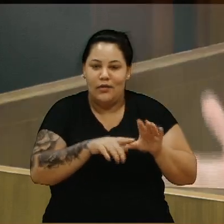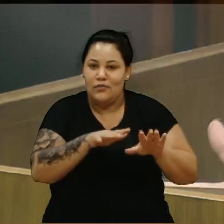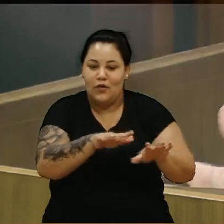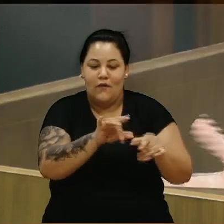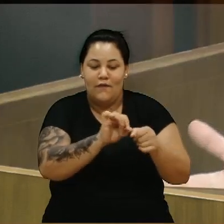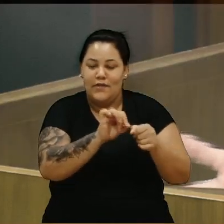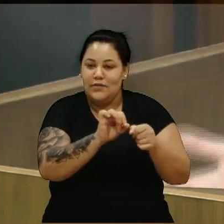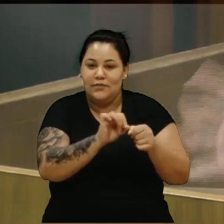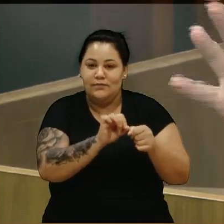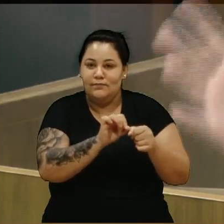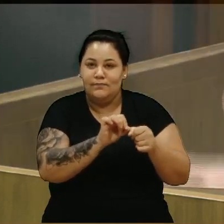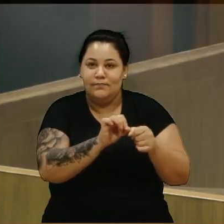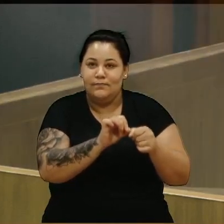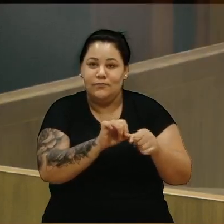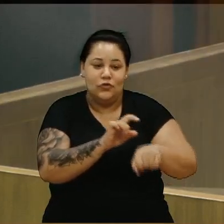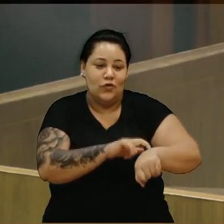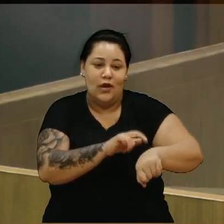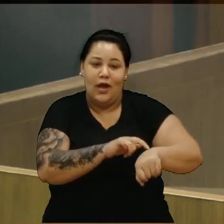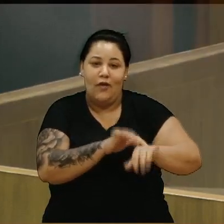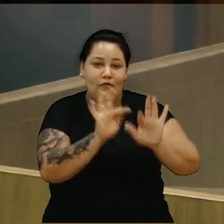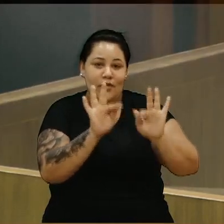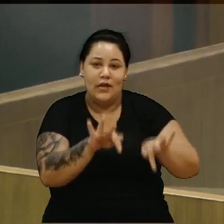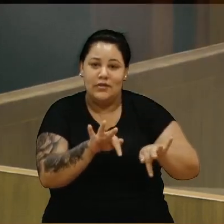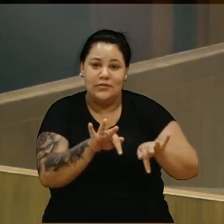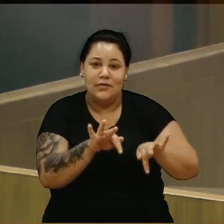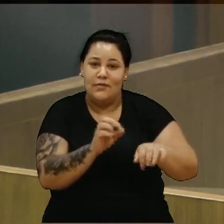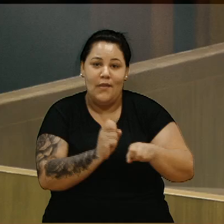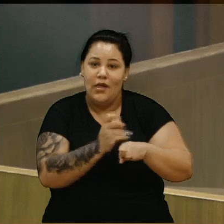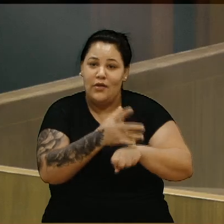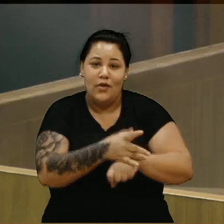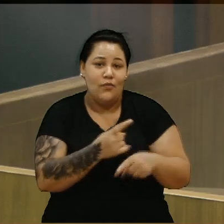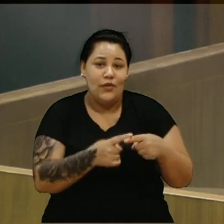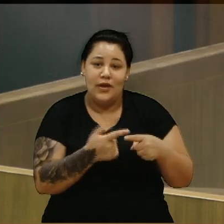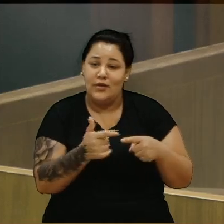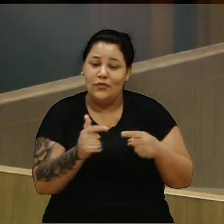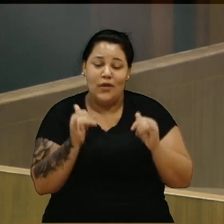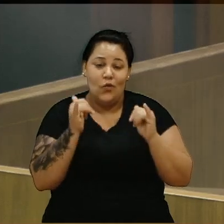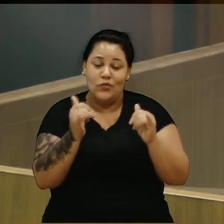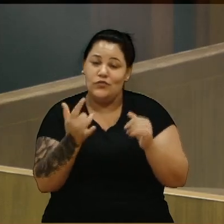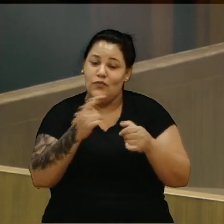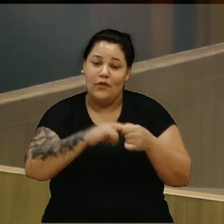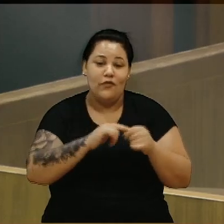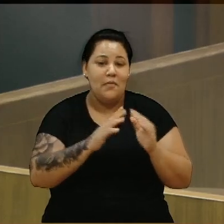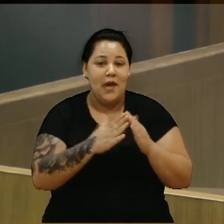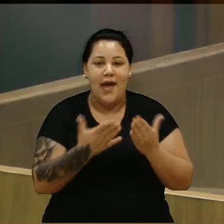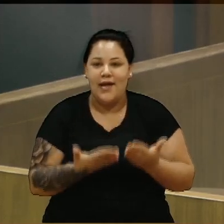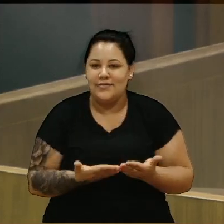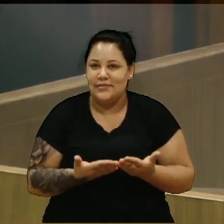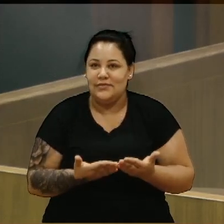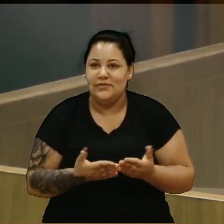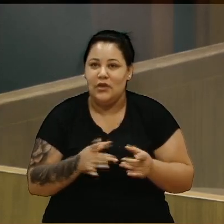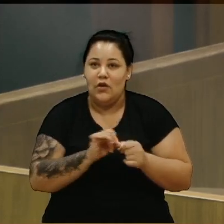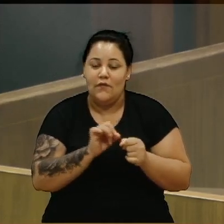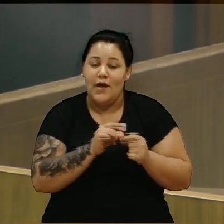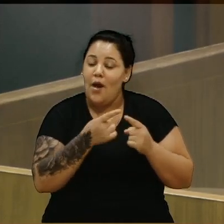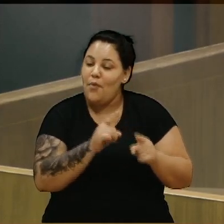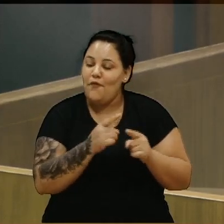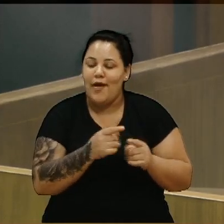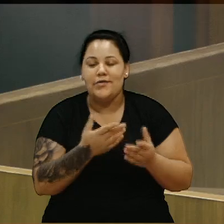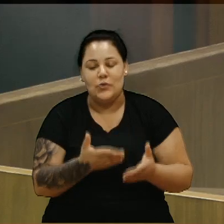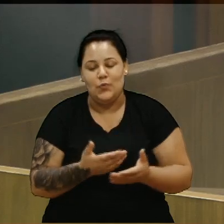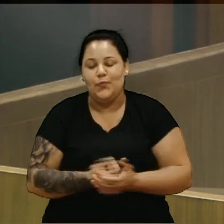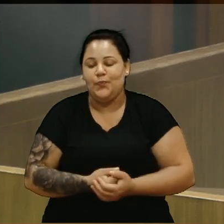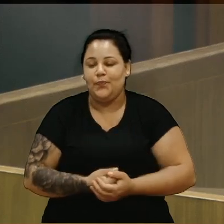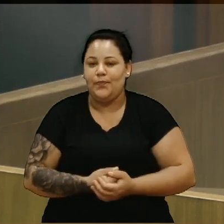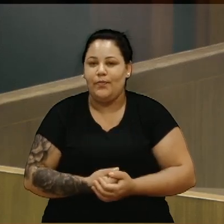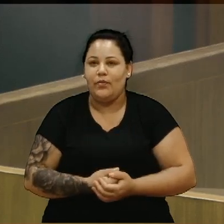as agendas 3 horas da manhã, e nem isso porque a gente não tem transporte público, né? Então, faço essa provocação aqui para essa casa. Mas acho que